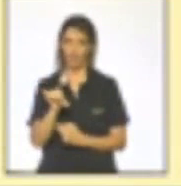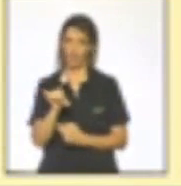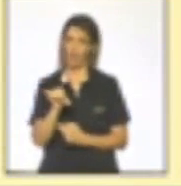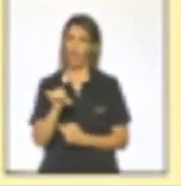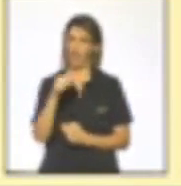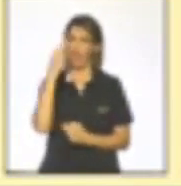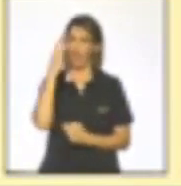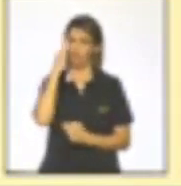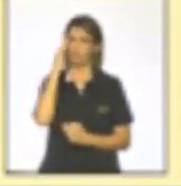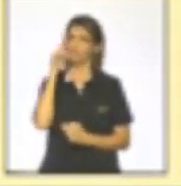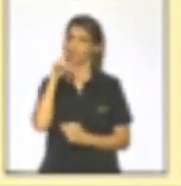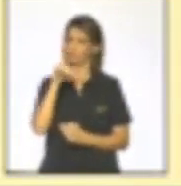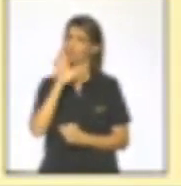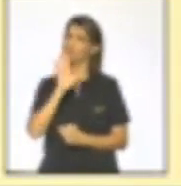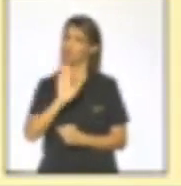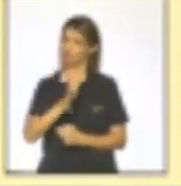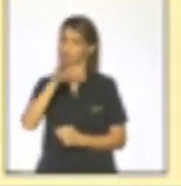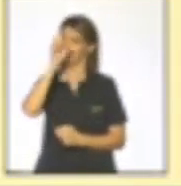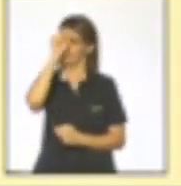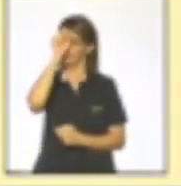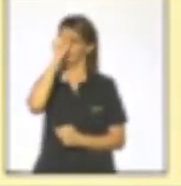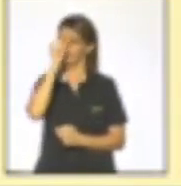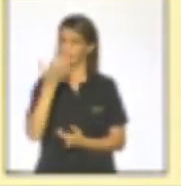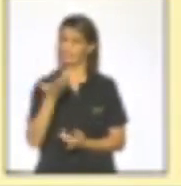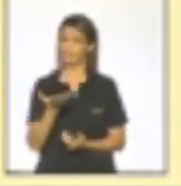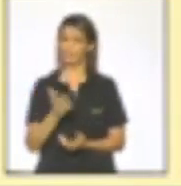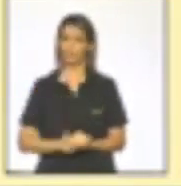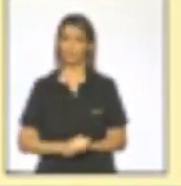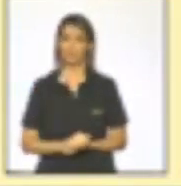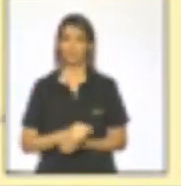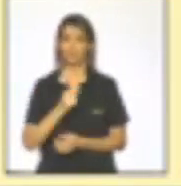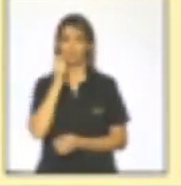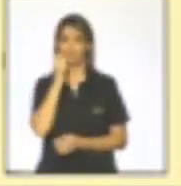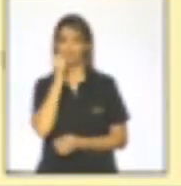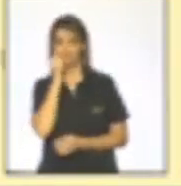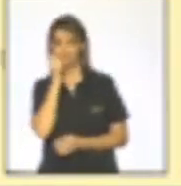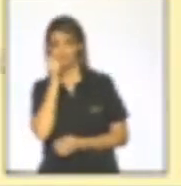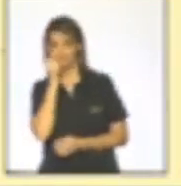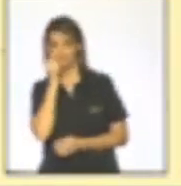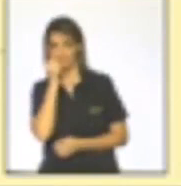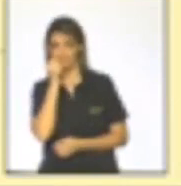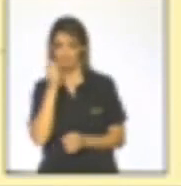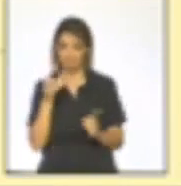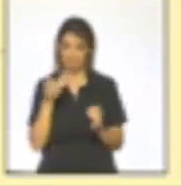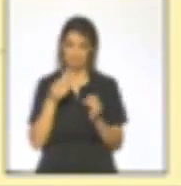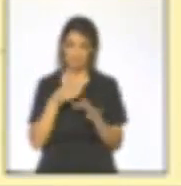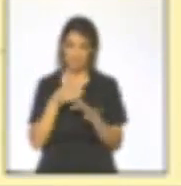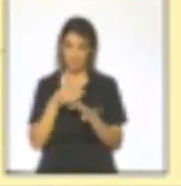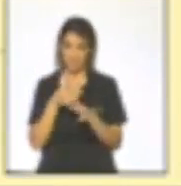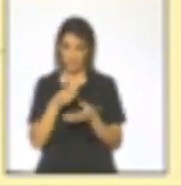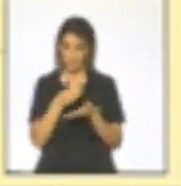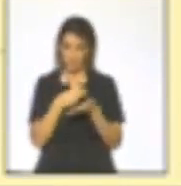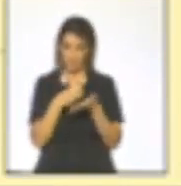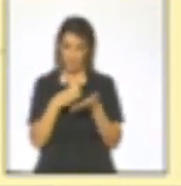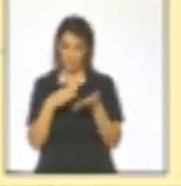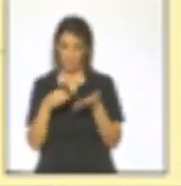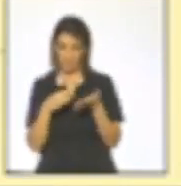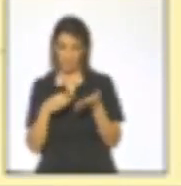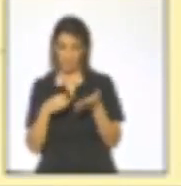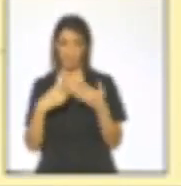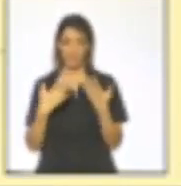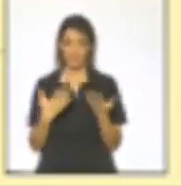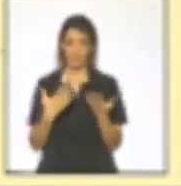você já está dominando aí, hein? Então, vamos ativar meu lápis, ativado. Então, vamos lá.